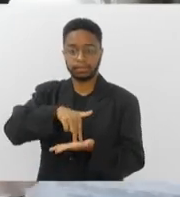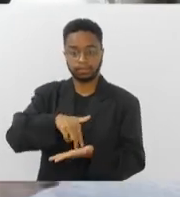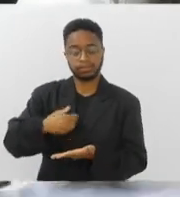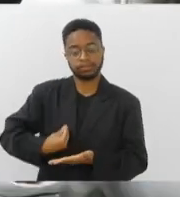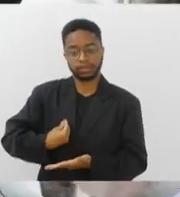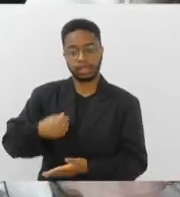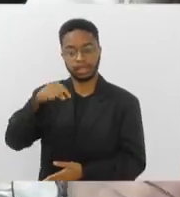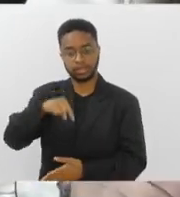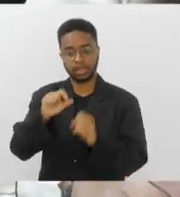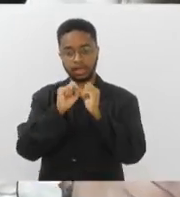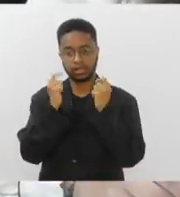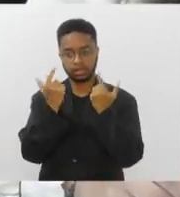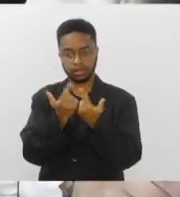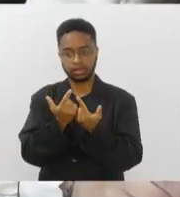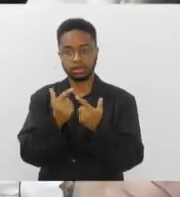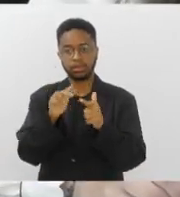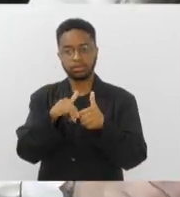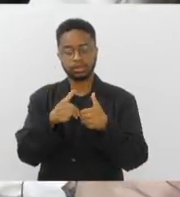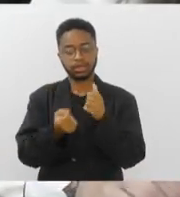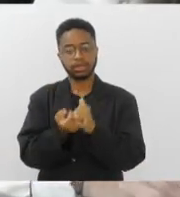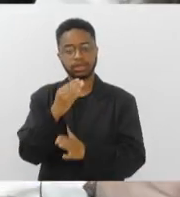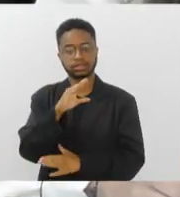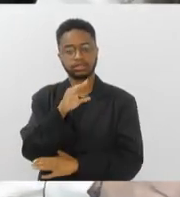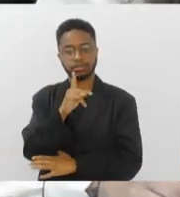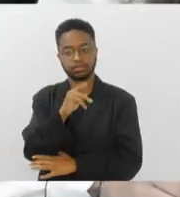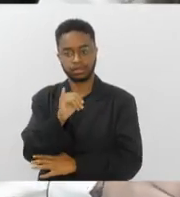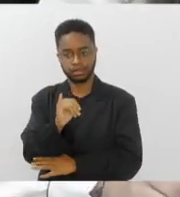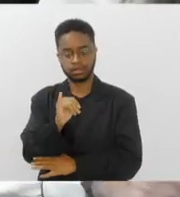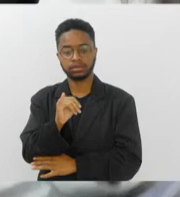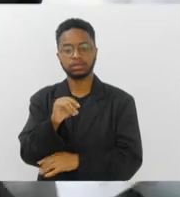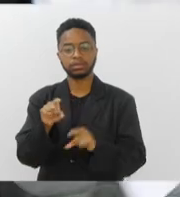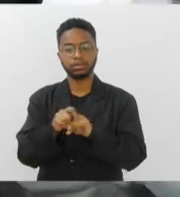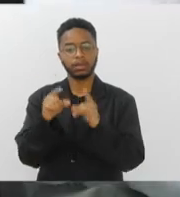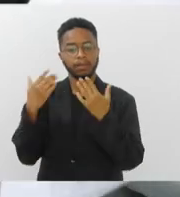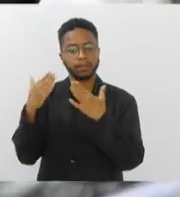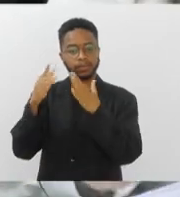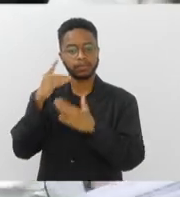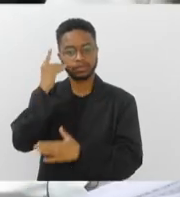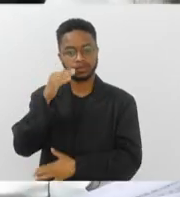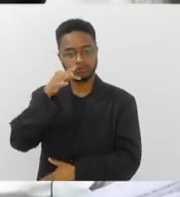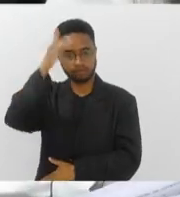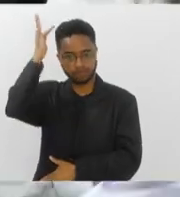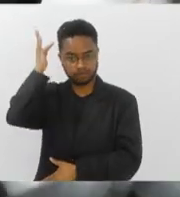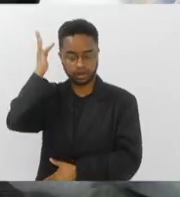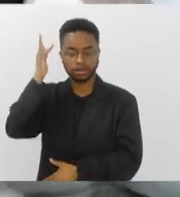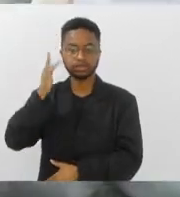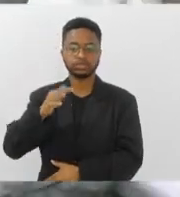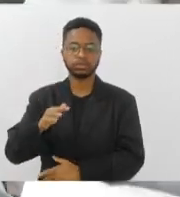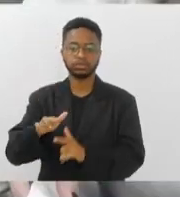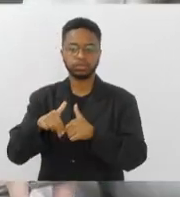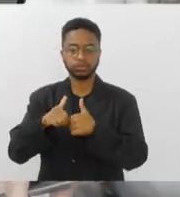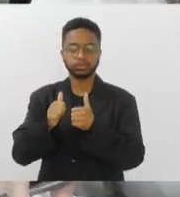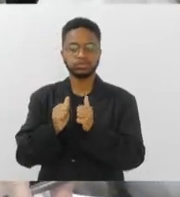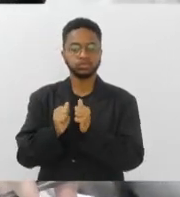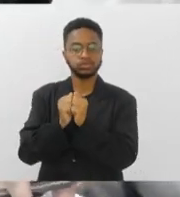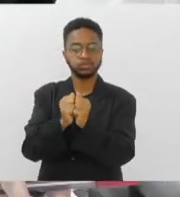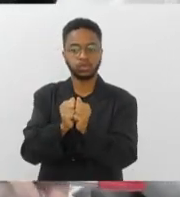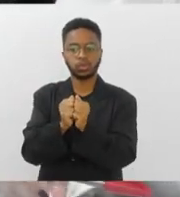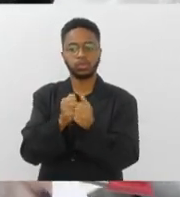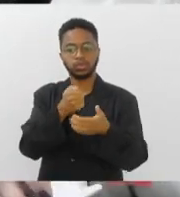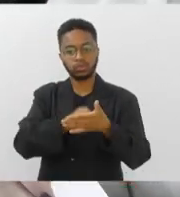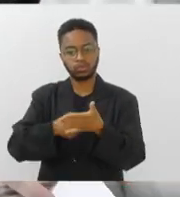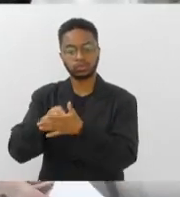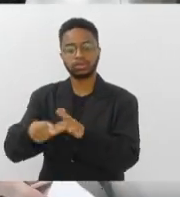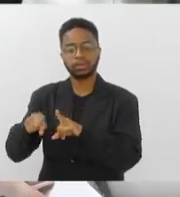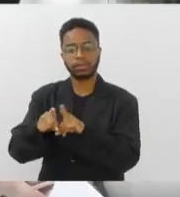na LERJ, que vai ser a instalação da CPI, querendo, inclusive, parabenizar o Fred Pacheco, né, por estar à frente dessa luta, a instalação